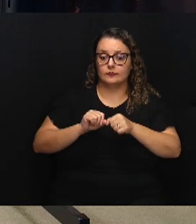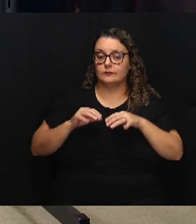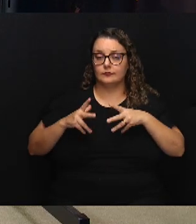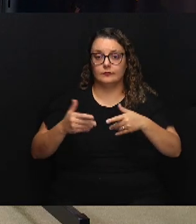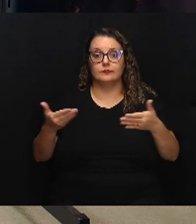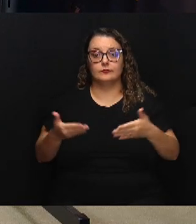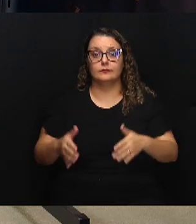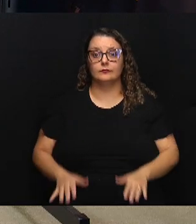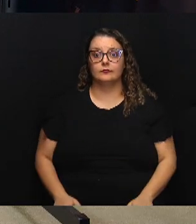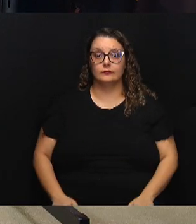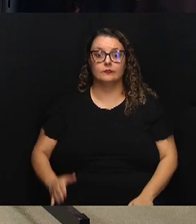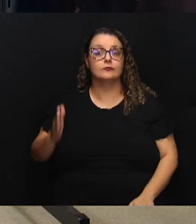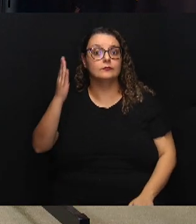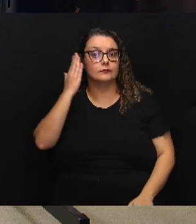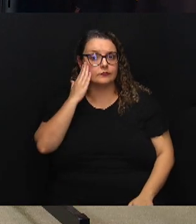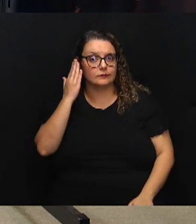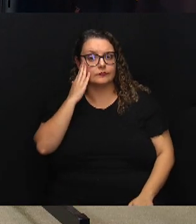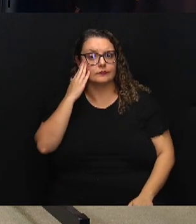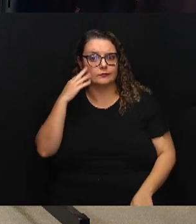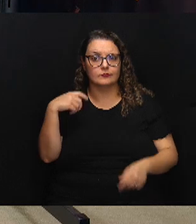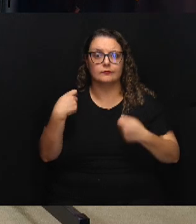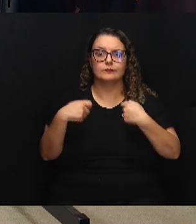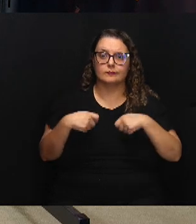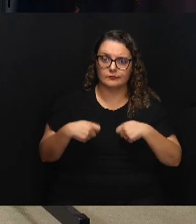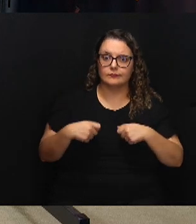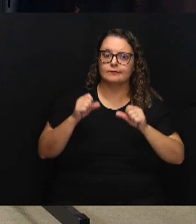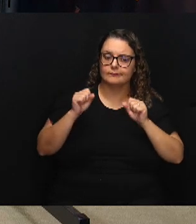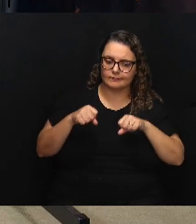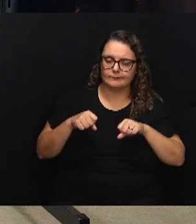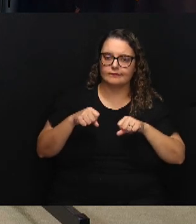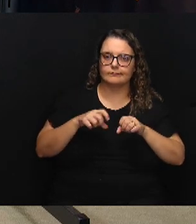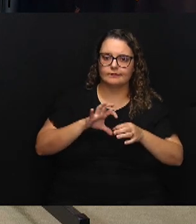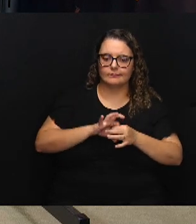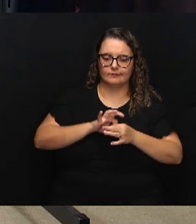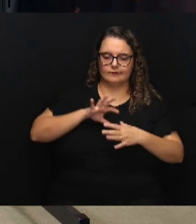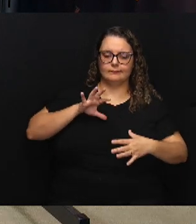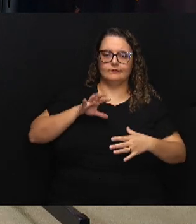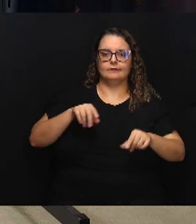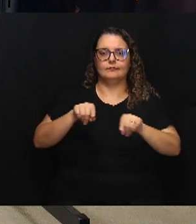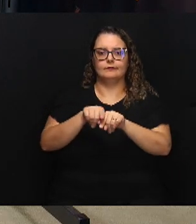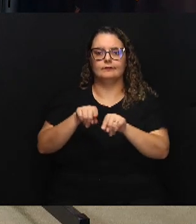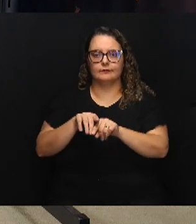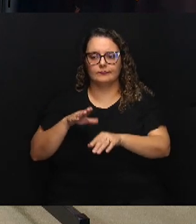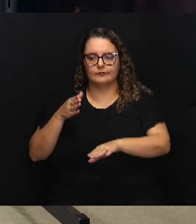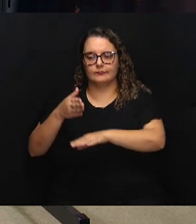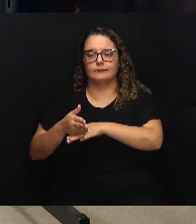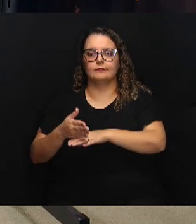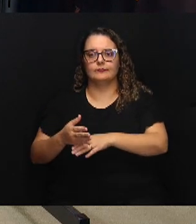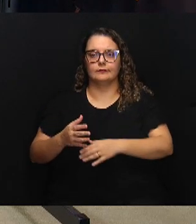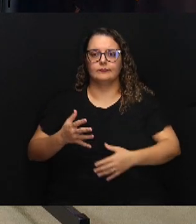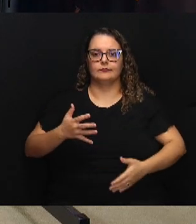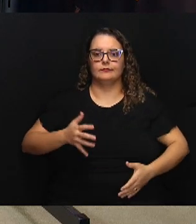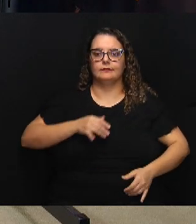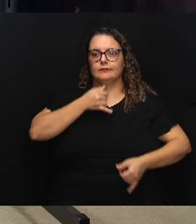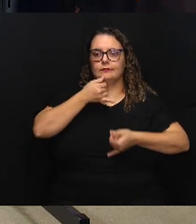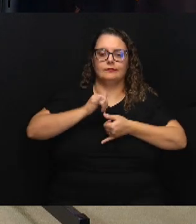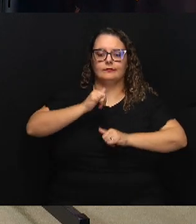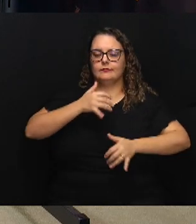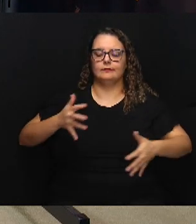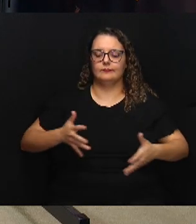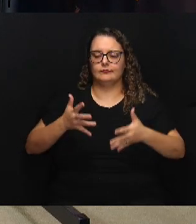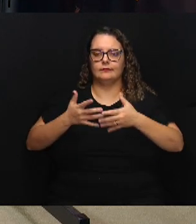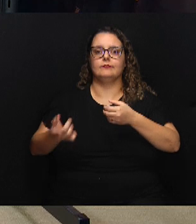hoje, entendendo que sim, elas precisam desconectar, porque desconectando você vai recarregar suas energias